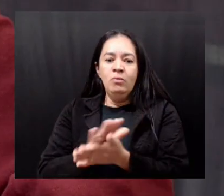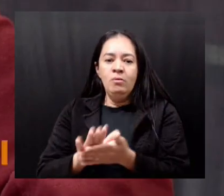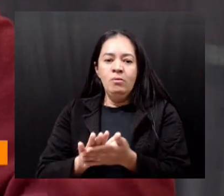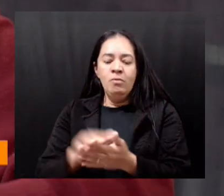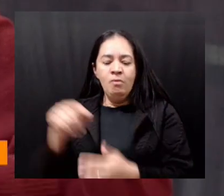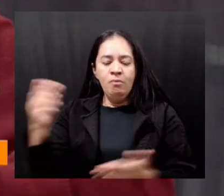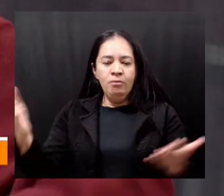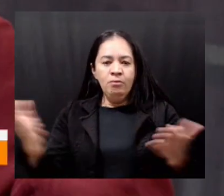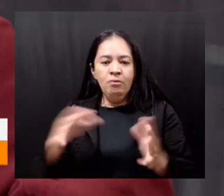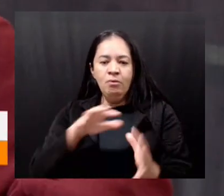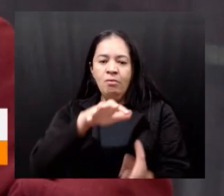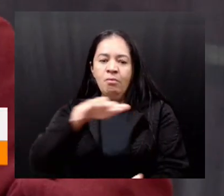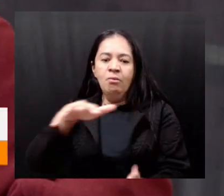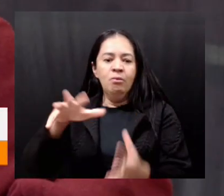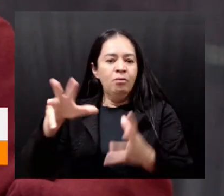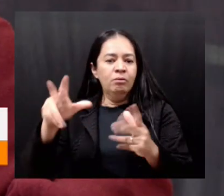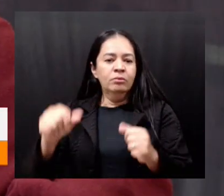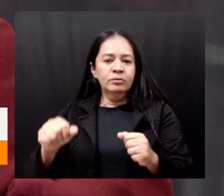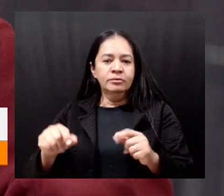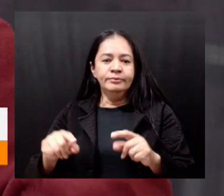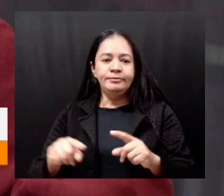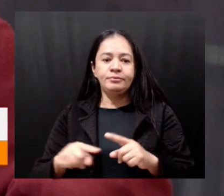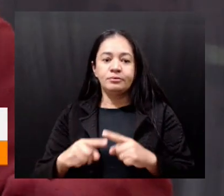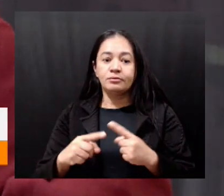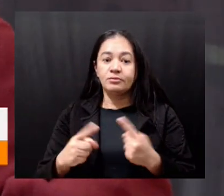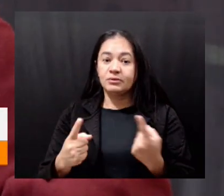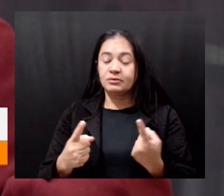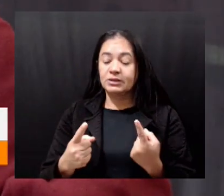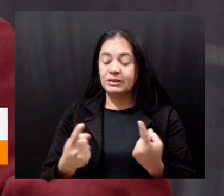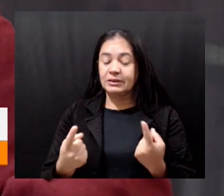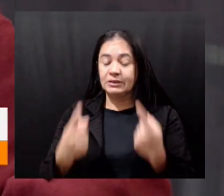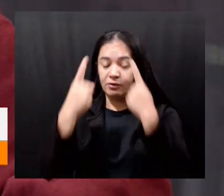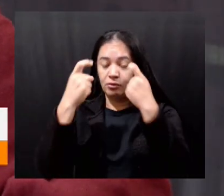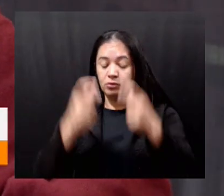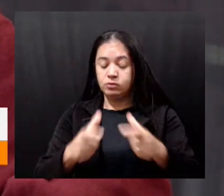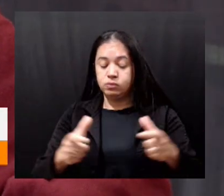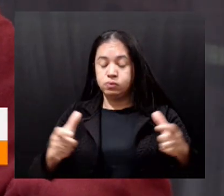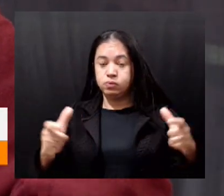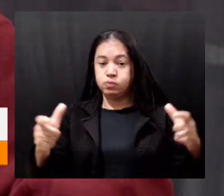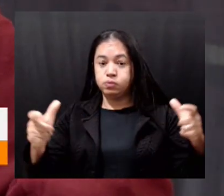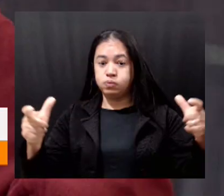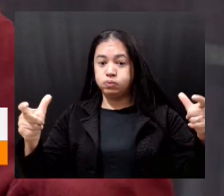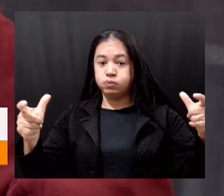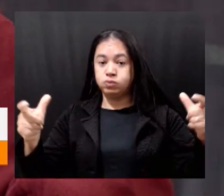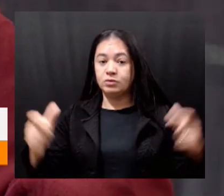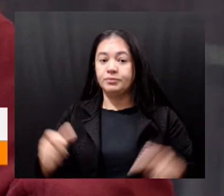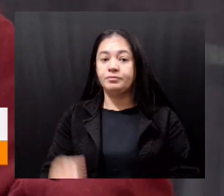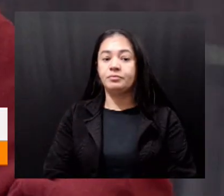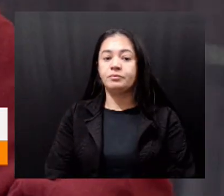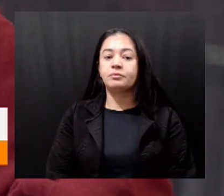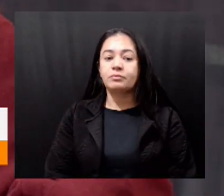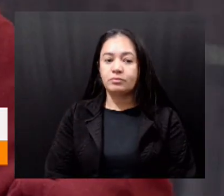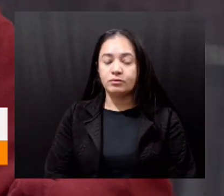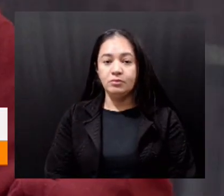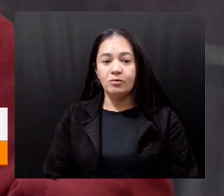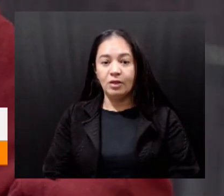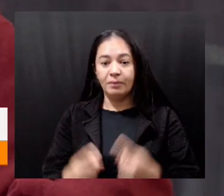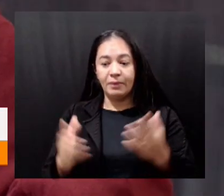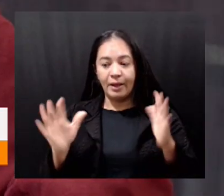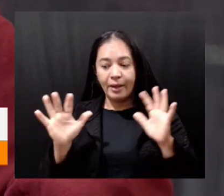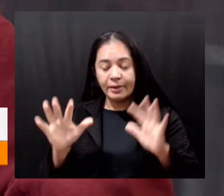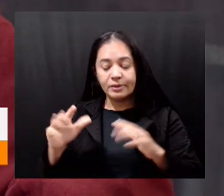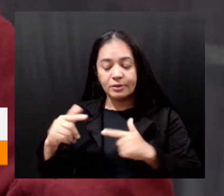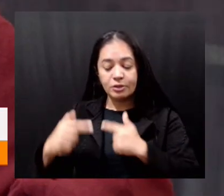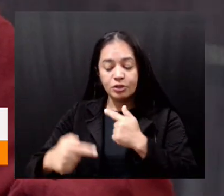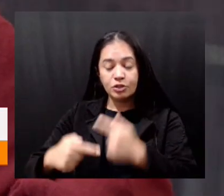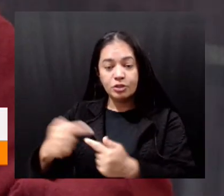né, uma escalada da violência em todos os sentidos, né, e para essa geração de jovens, muitas vezes